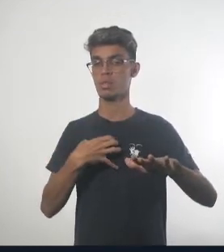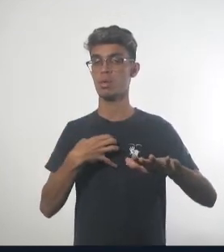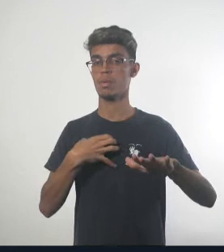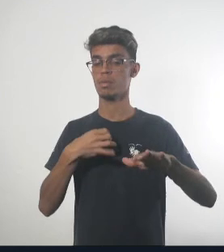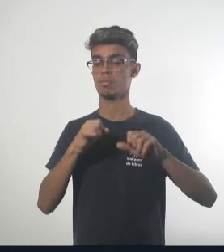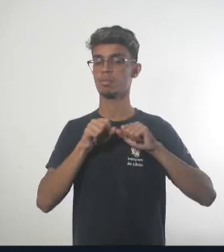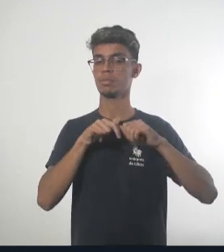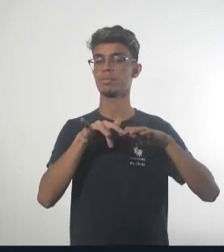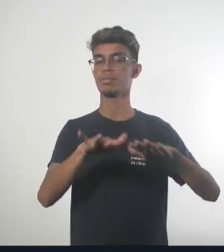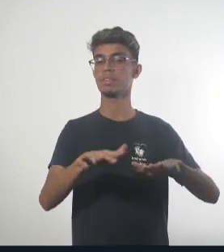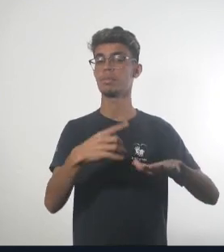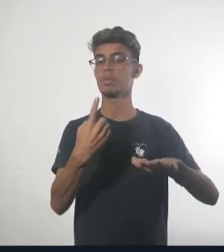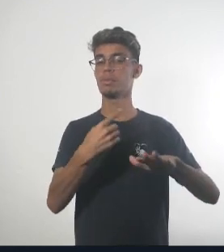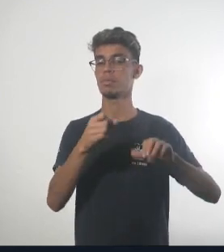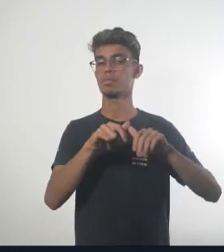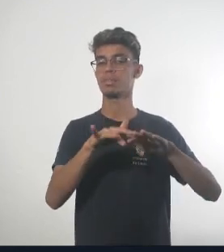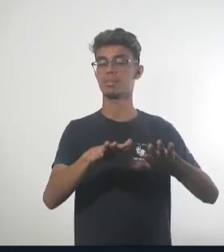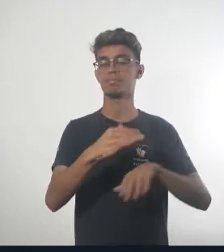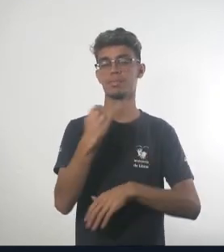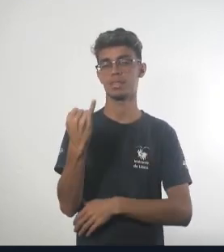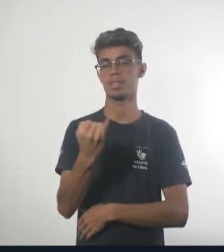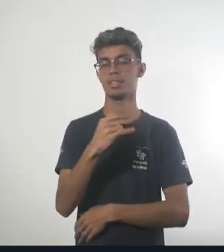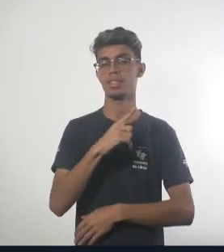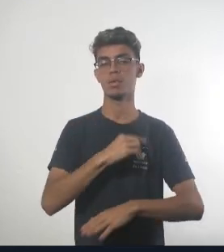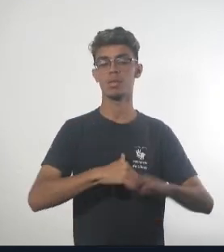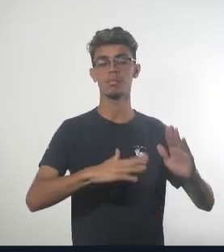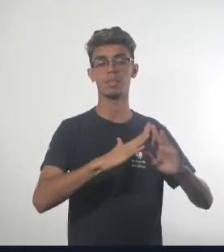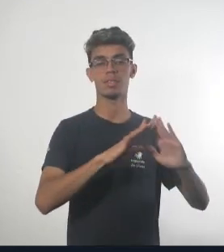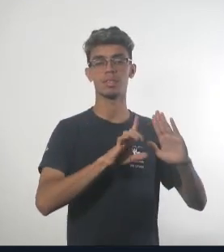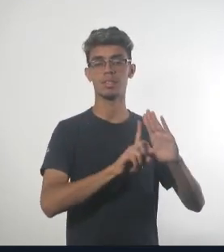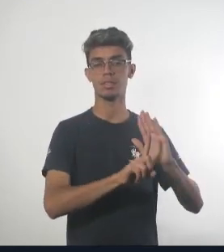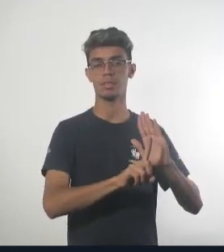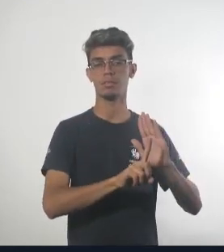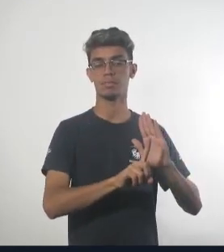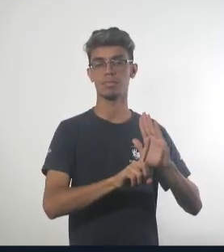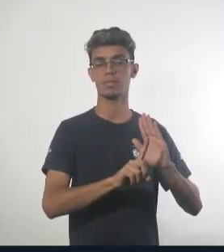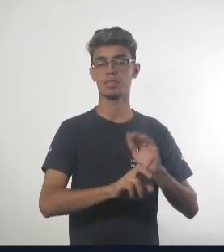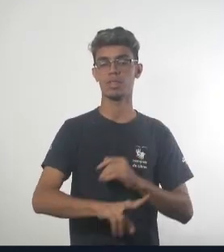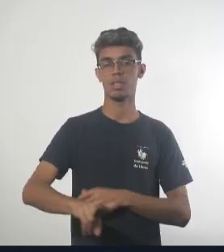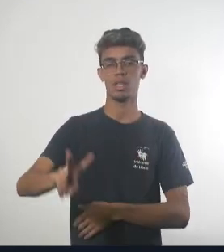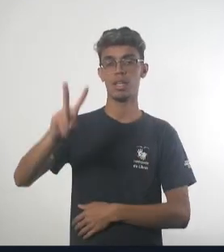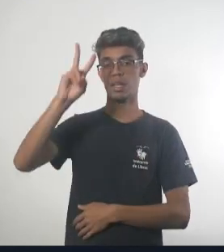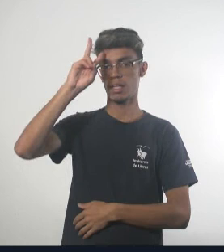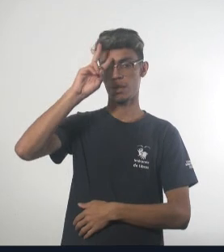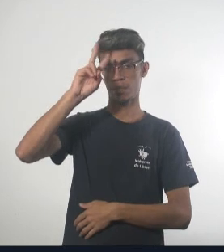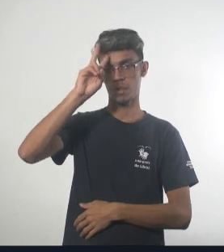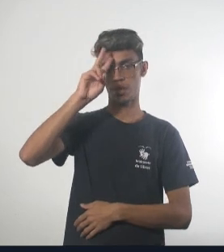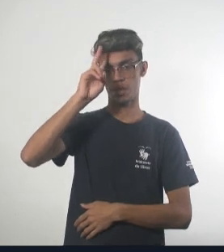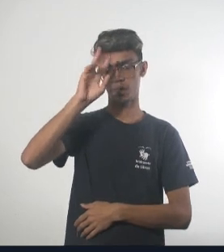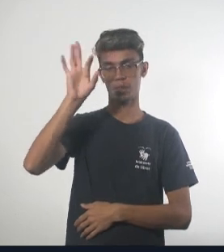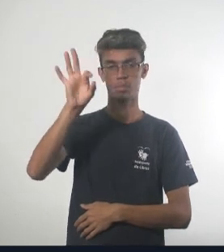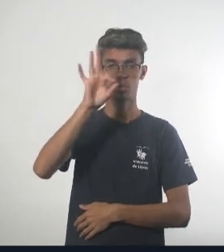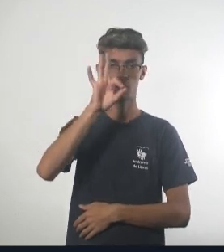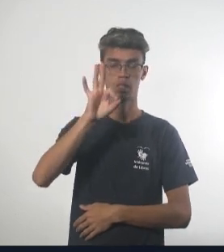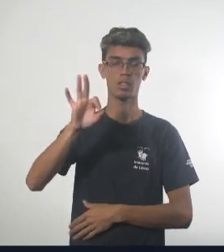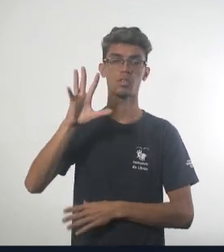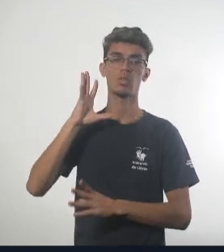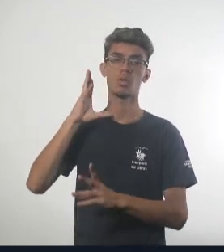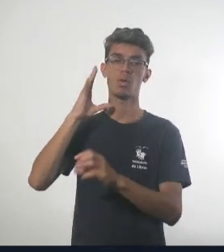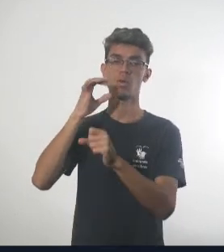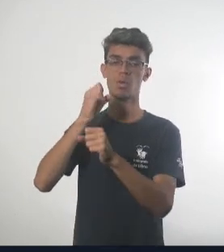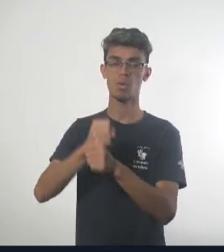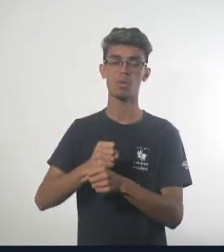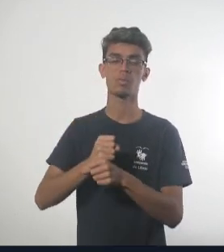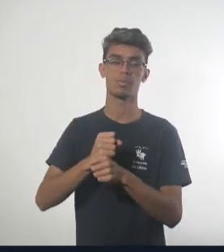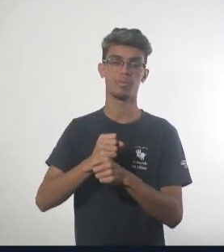essa orientação da quarentena desses contatos. E, além disso, lembrando que essa taxa de ataque que nós calculamos, né, o que a